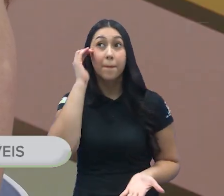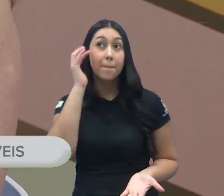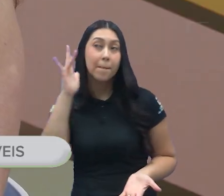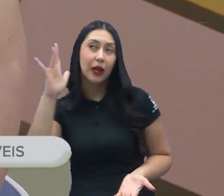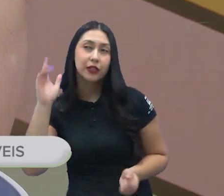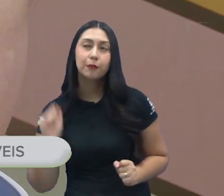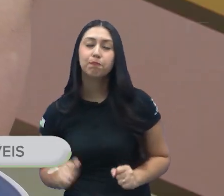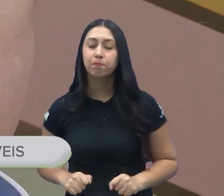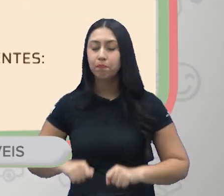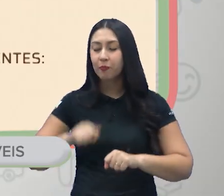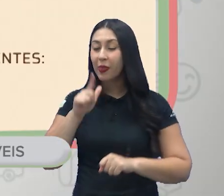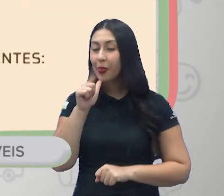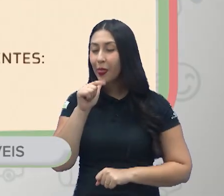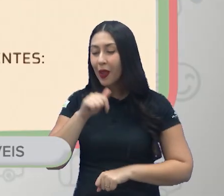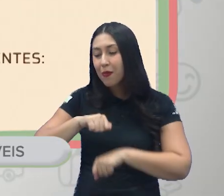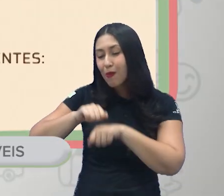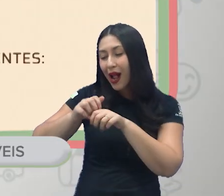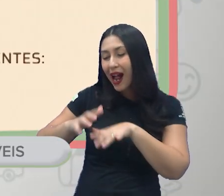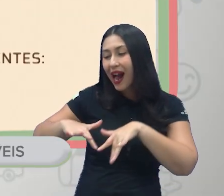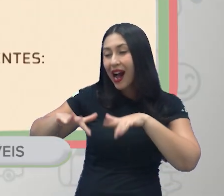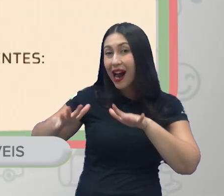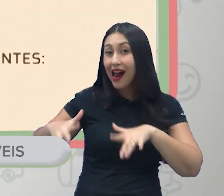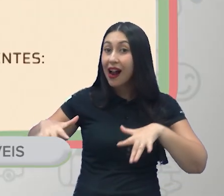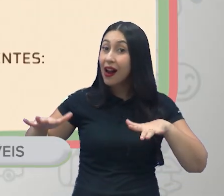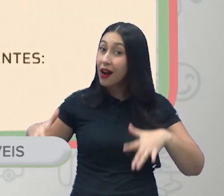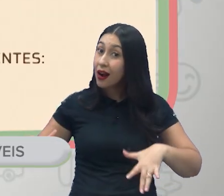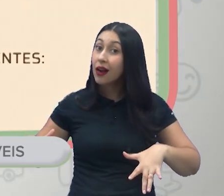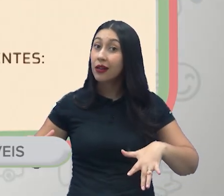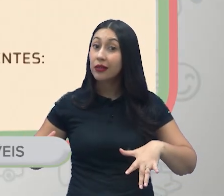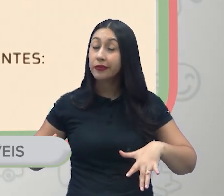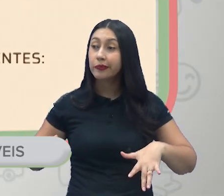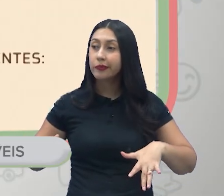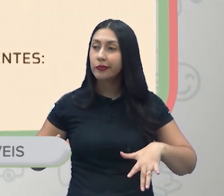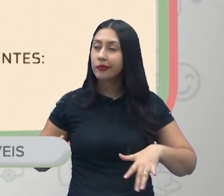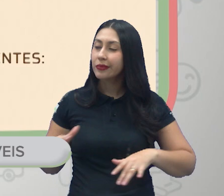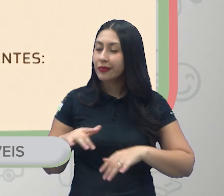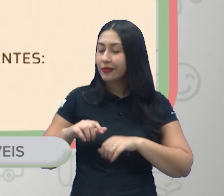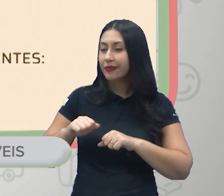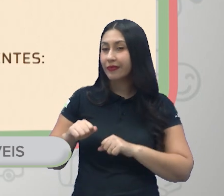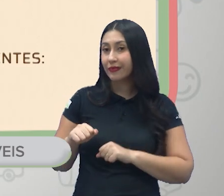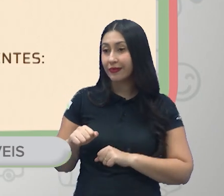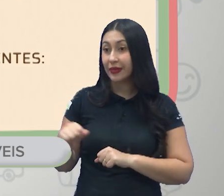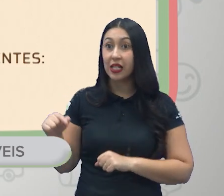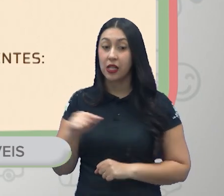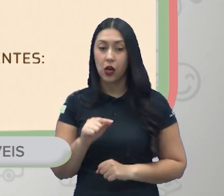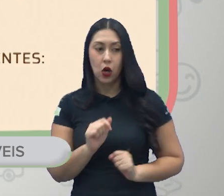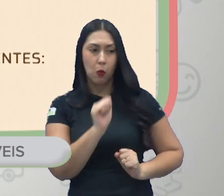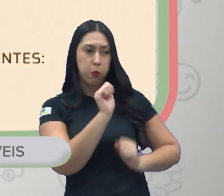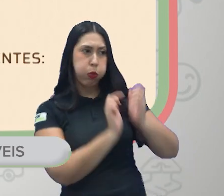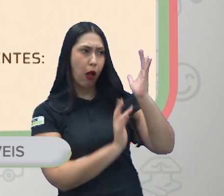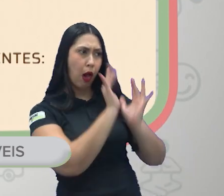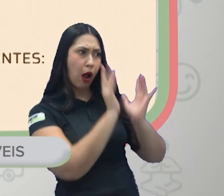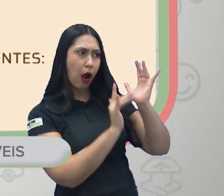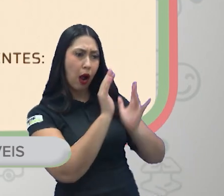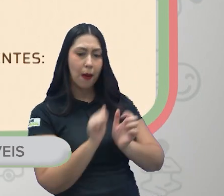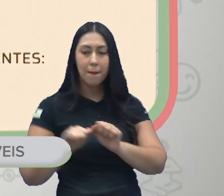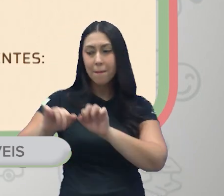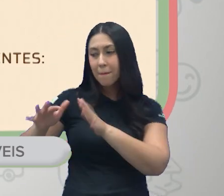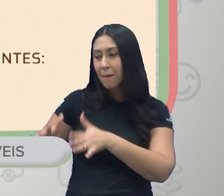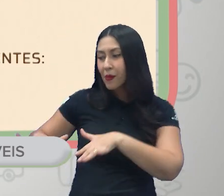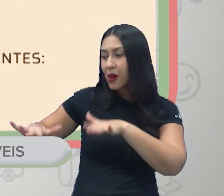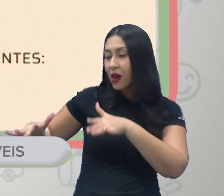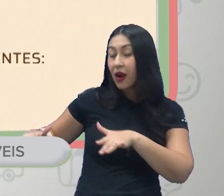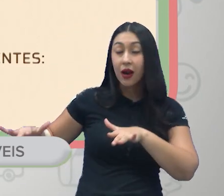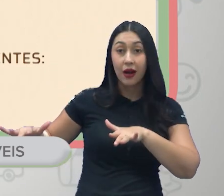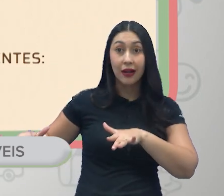Então, a água, ela pode até... Pensa assim, a água está lá e aquele fogo do colérico que vem e aquece. Então, aquele